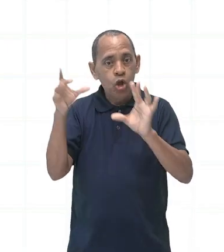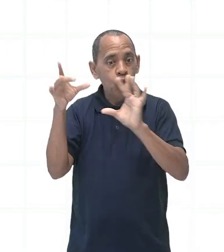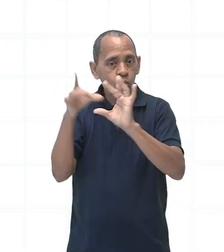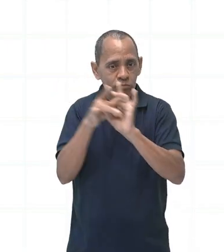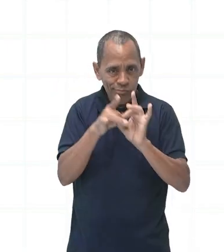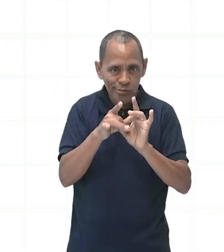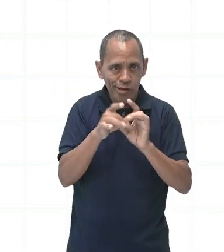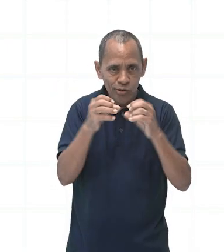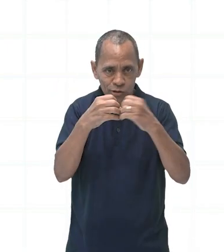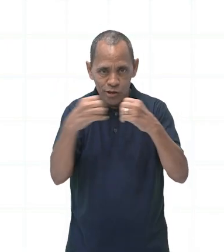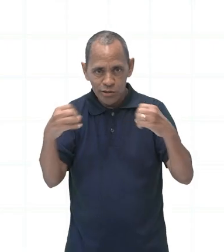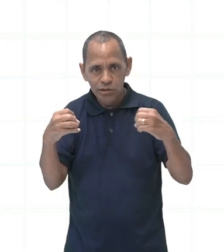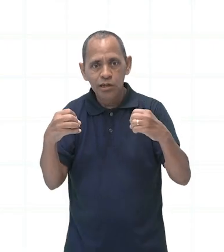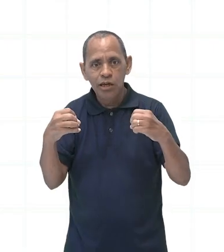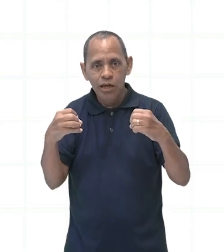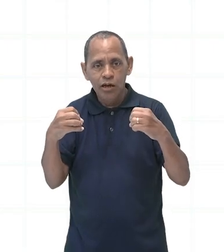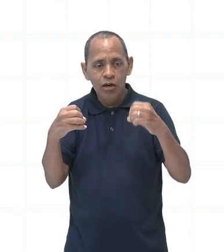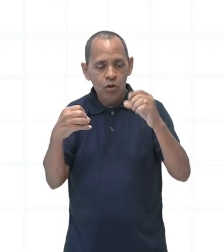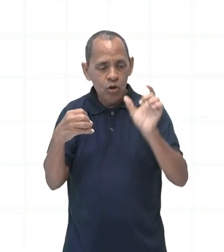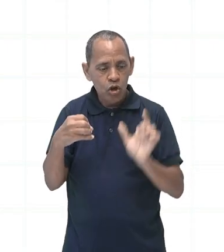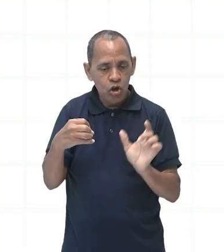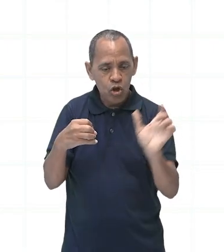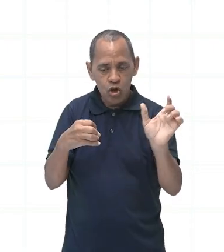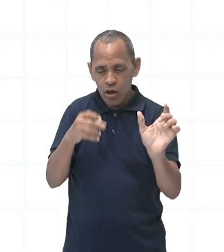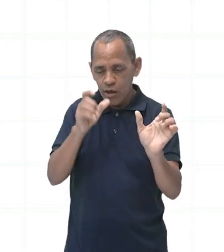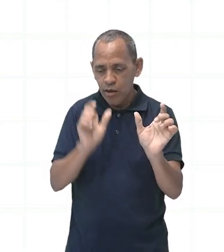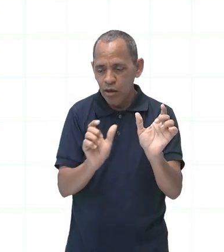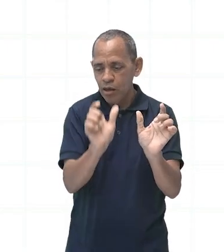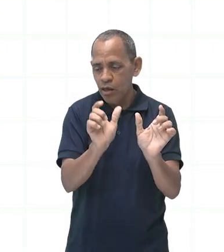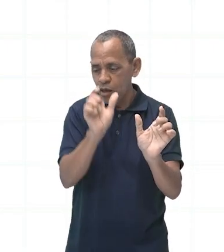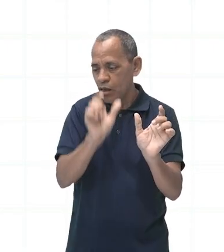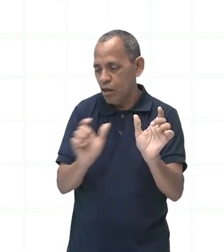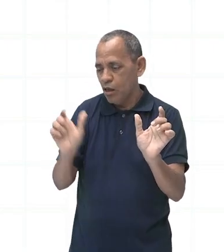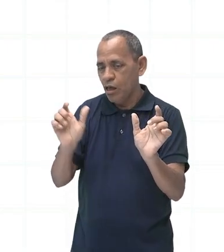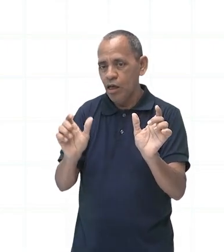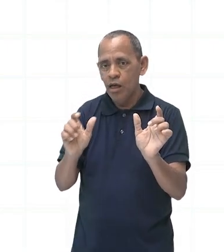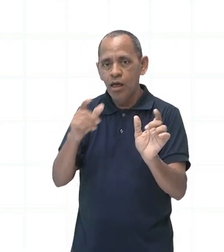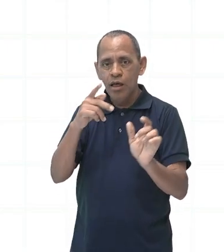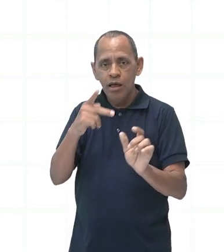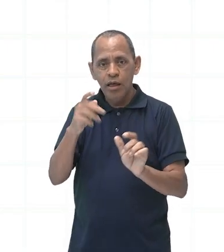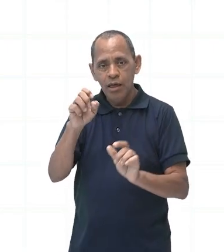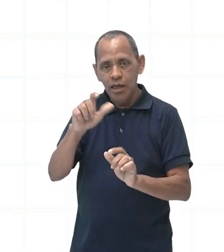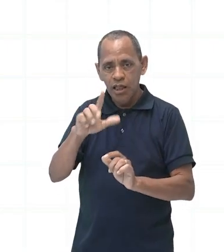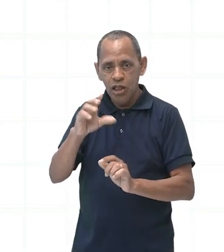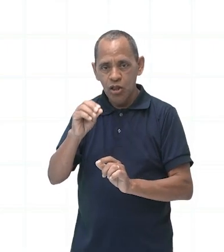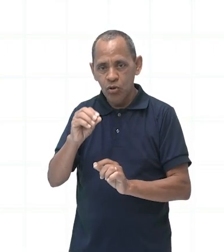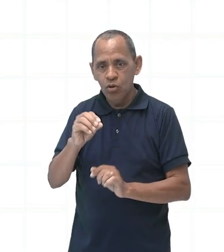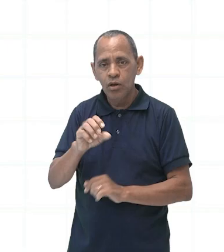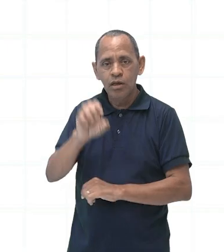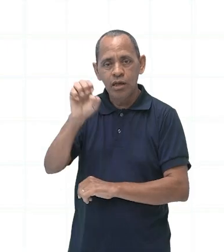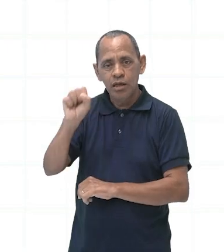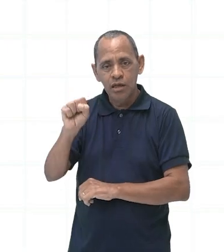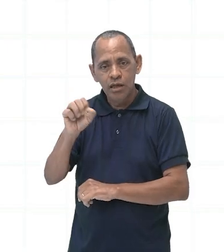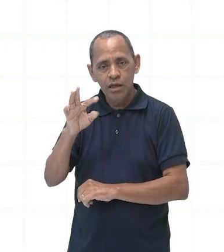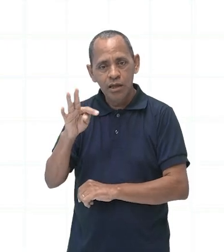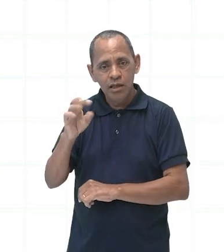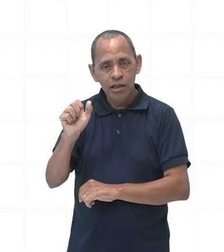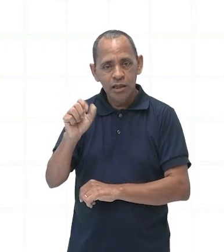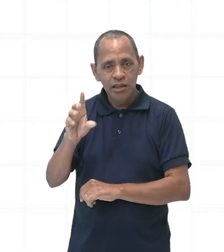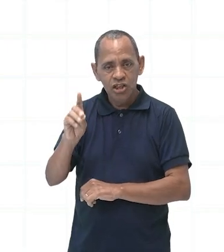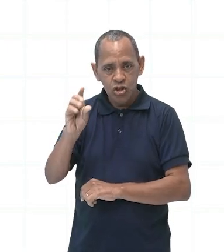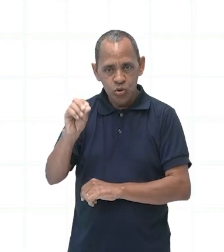no contexto dessa minha oração, é o termo pelo Estado, né? É o Estado que